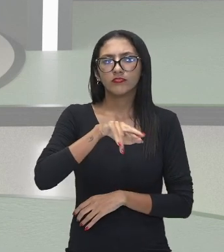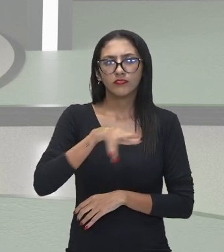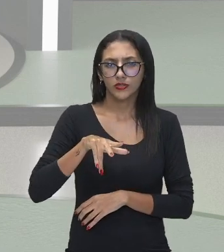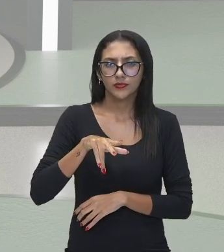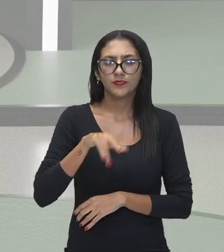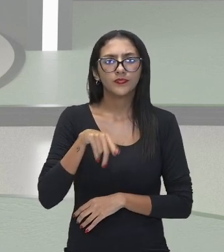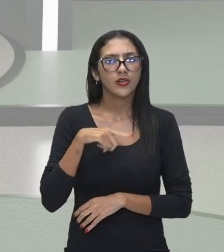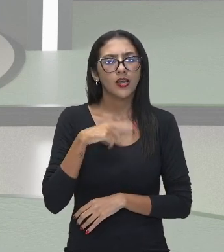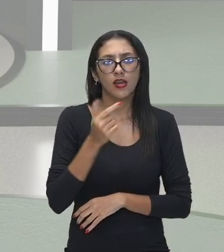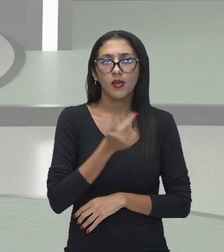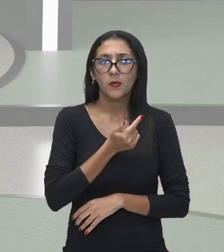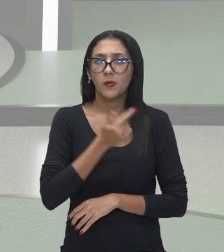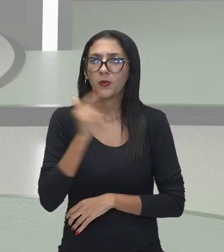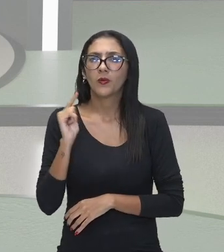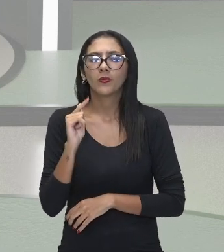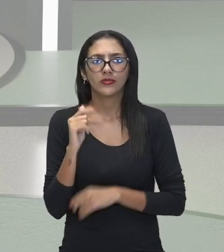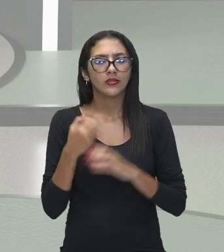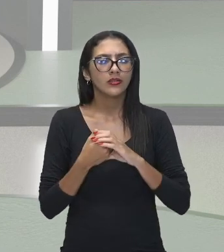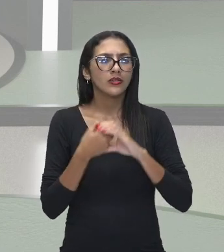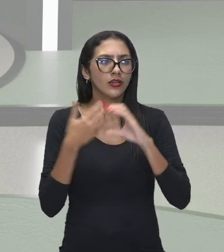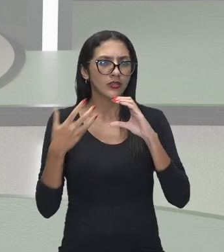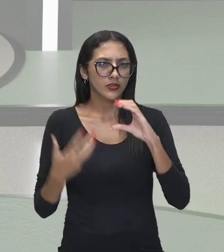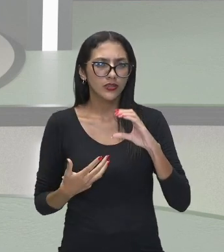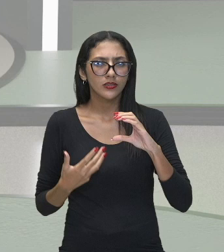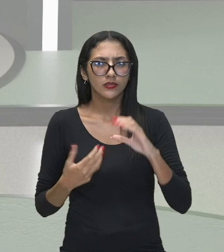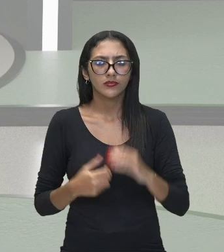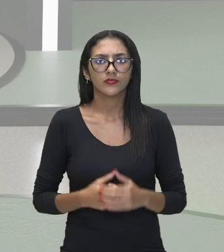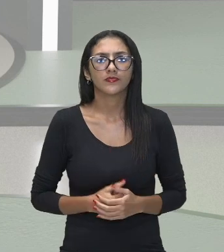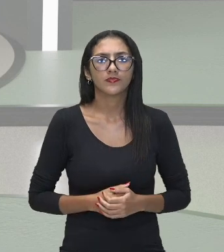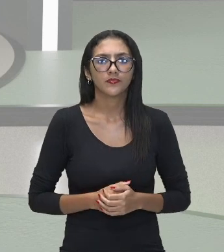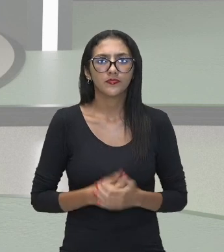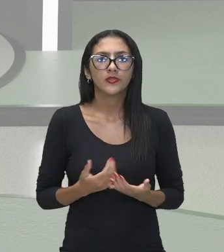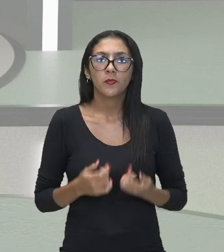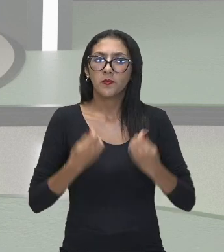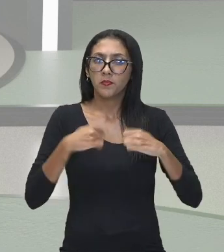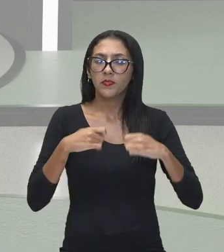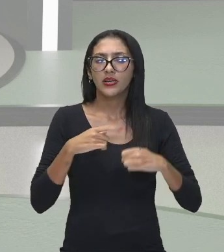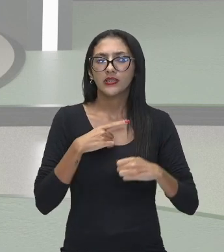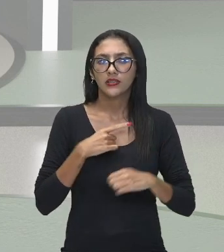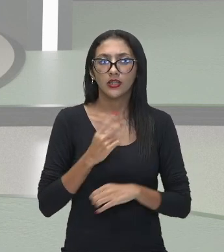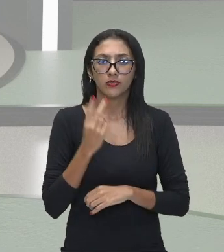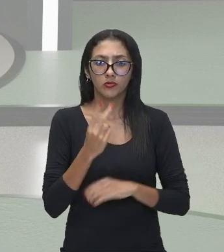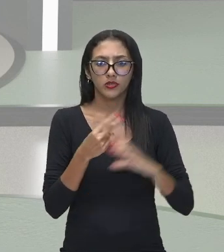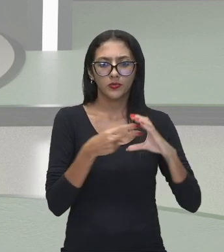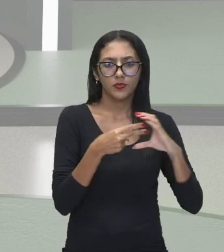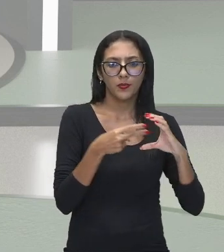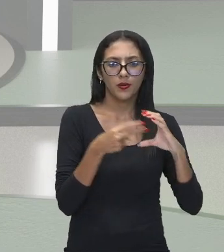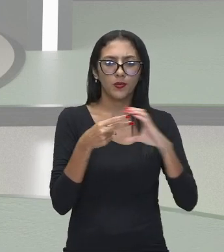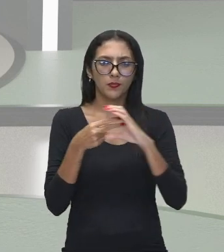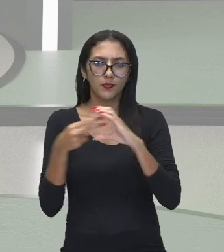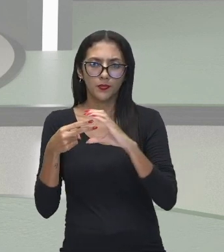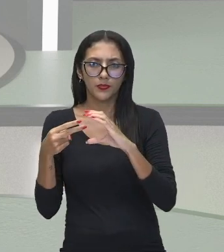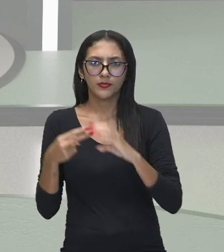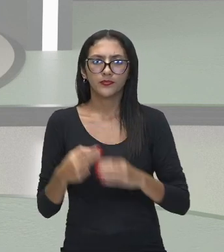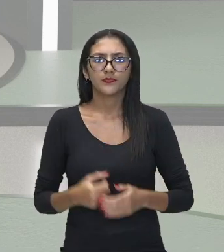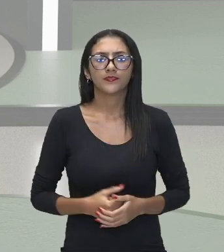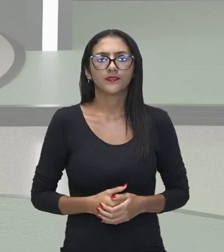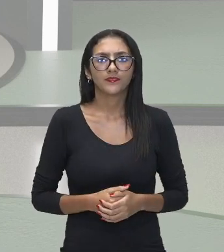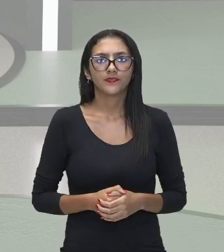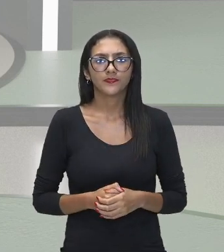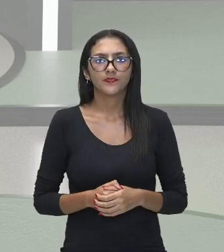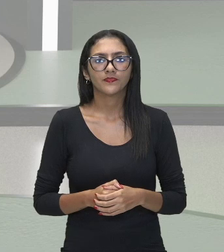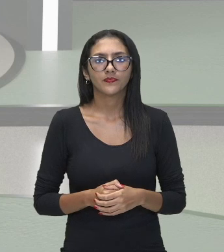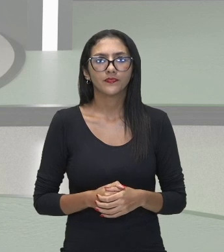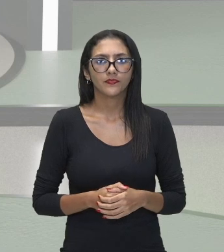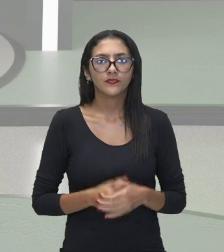outra classificação dos hidrocarbonetos, que seriam os alcenos. Então, tem que ter duas duplas ligações. Então, esse daqui, o isopreno, ele